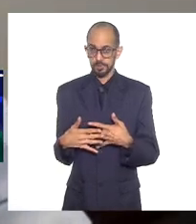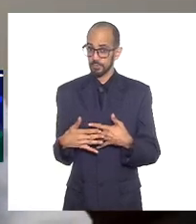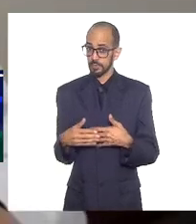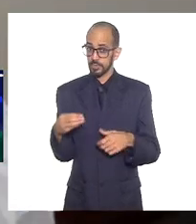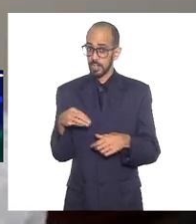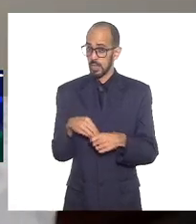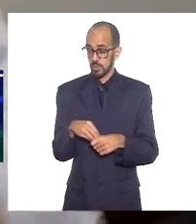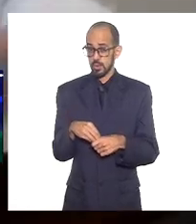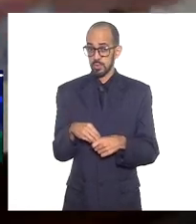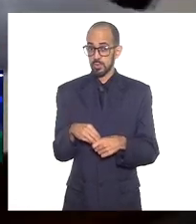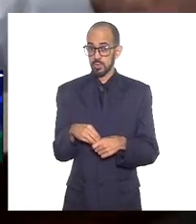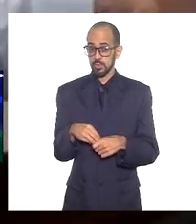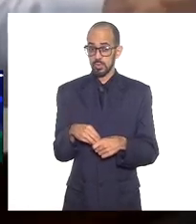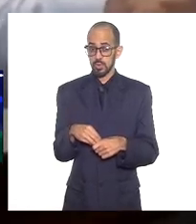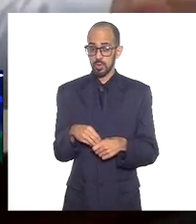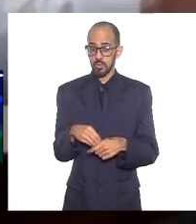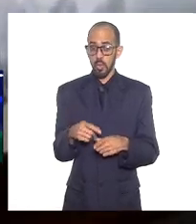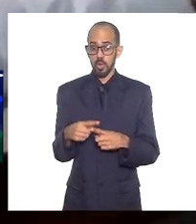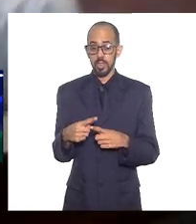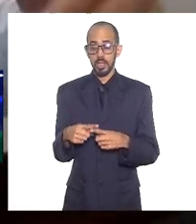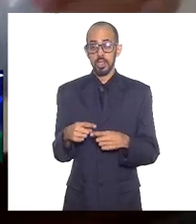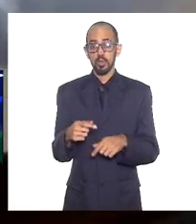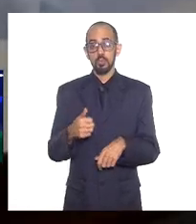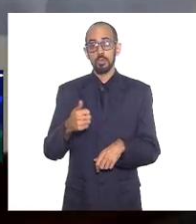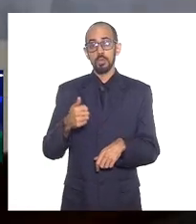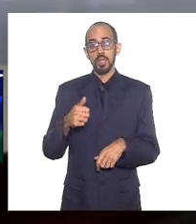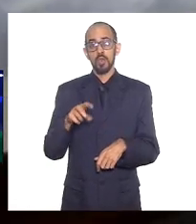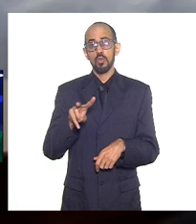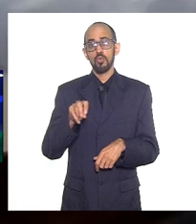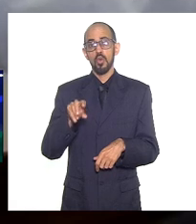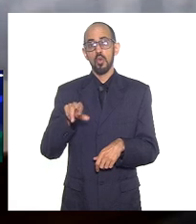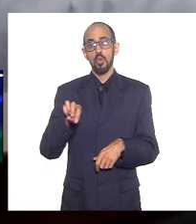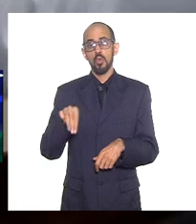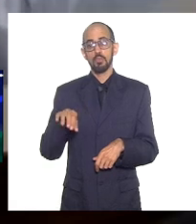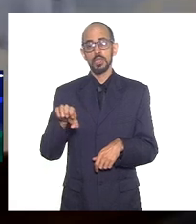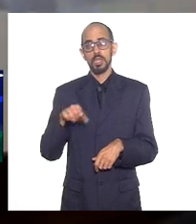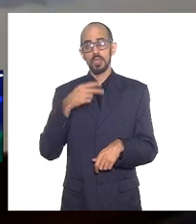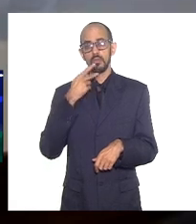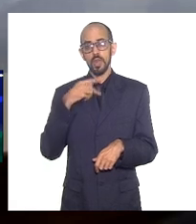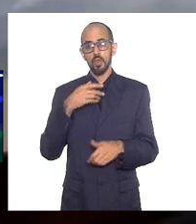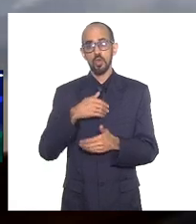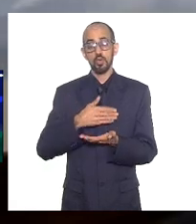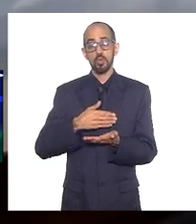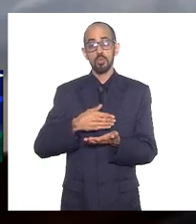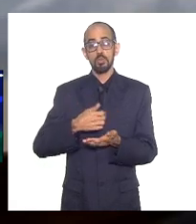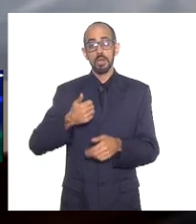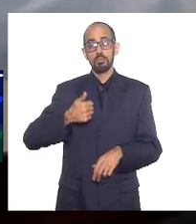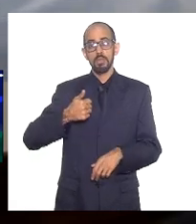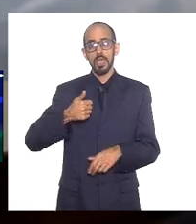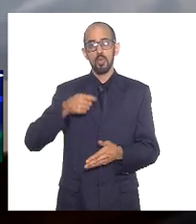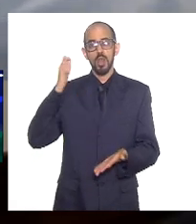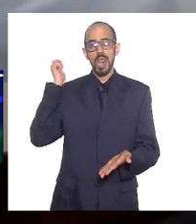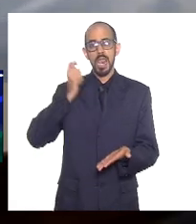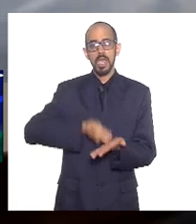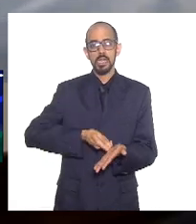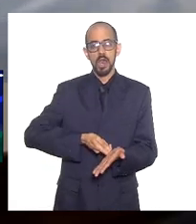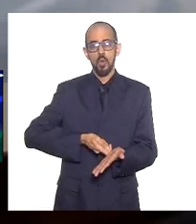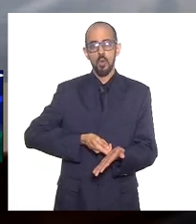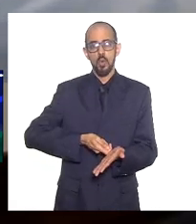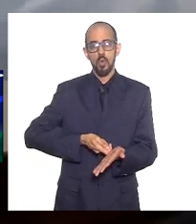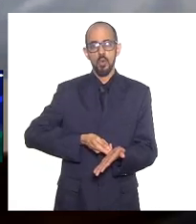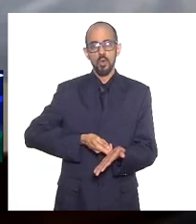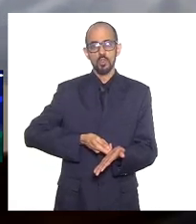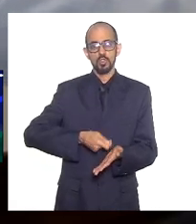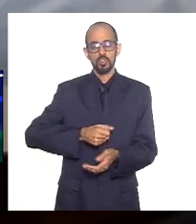enfim, já que no primeiro volume ele pegou desde os primórdios, né? Desde o primeiro leilão de homens e mulheres escravizados em